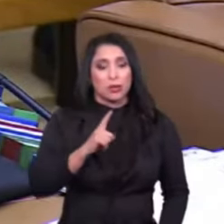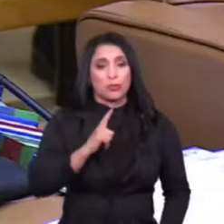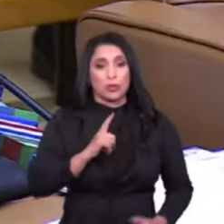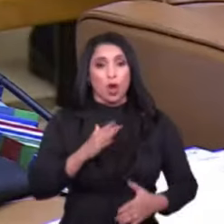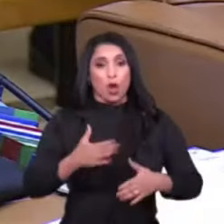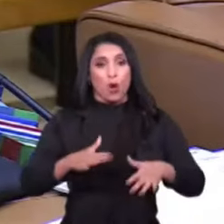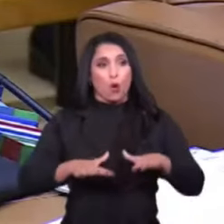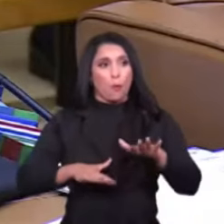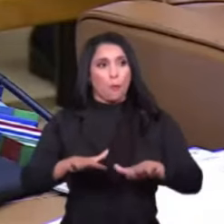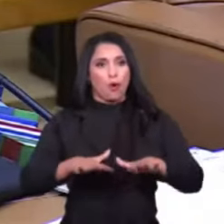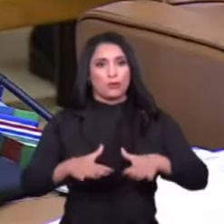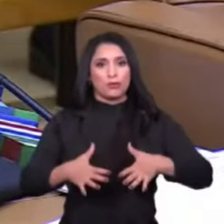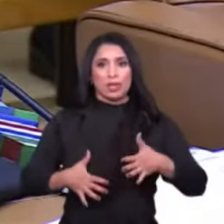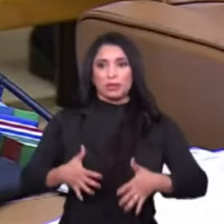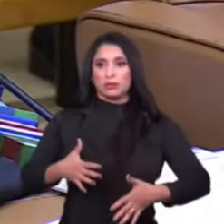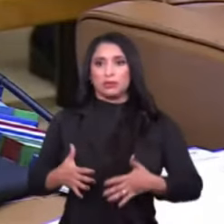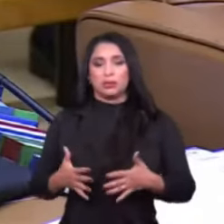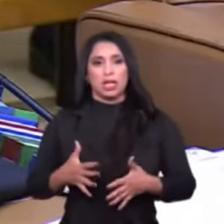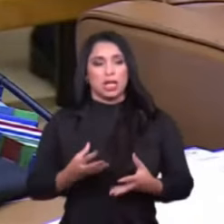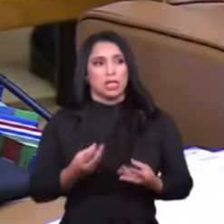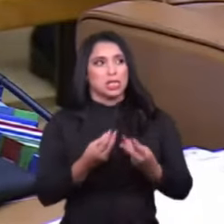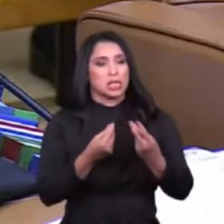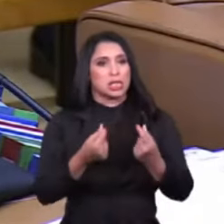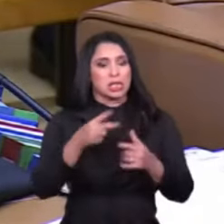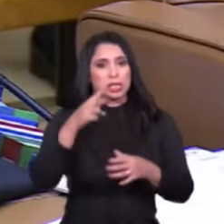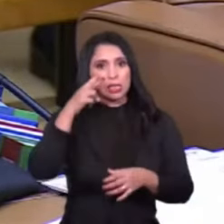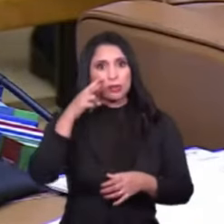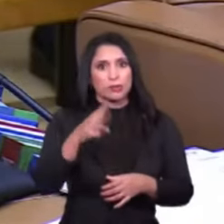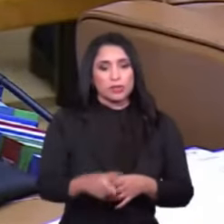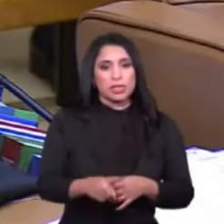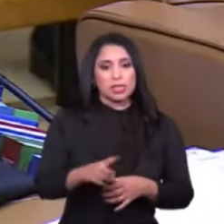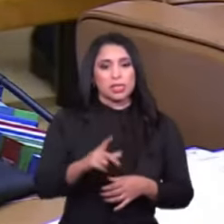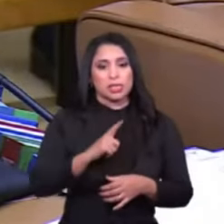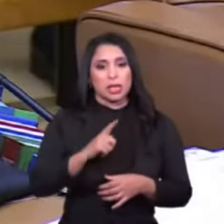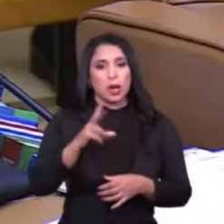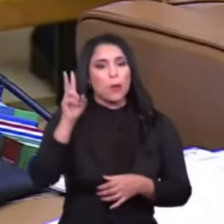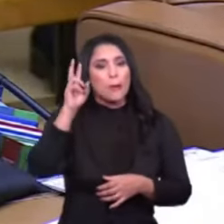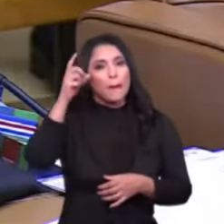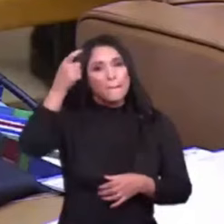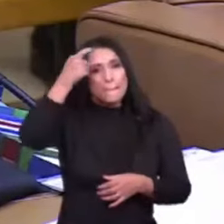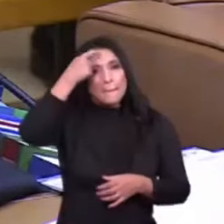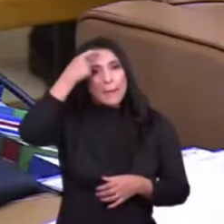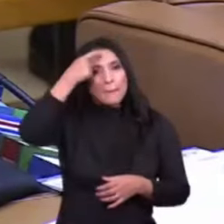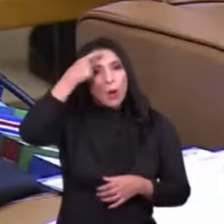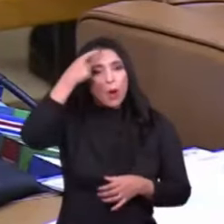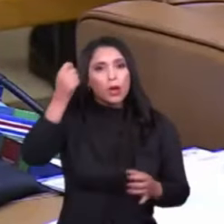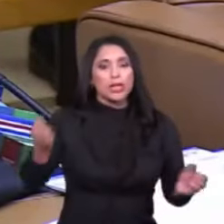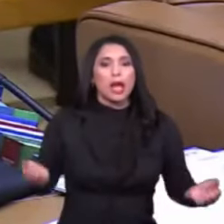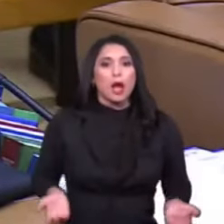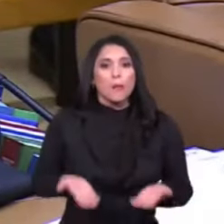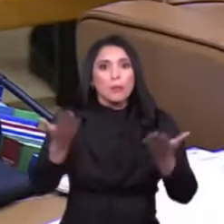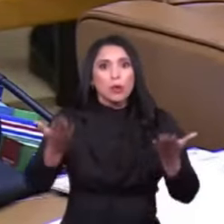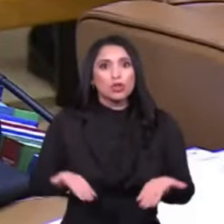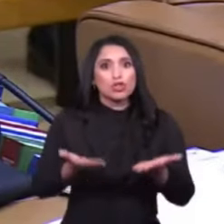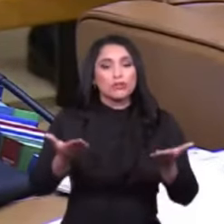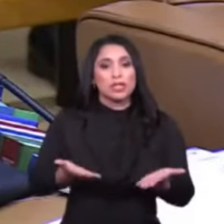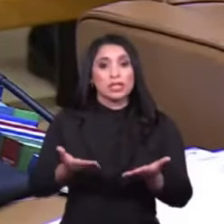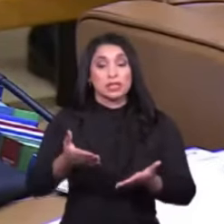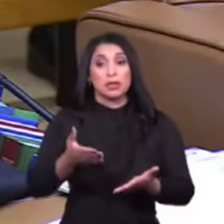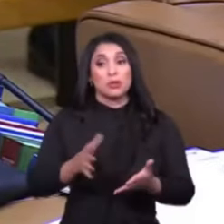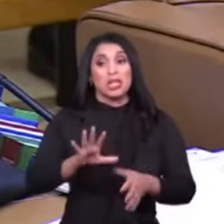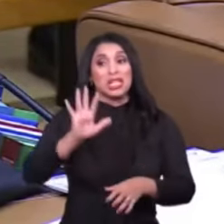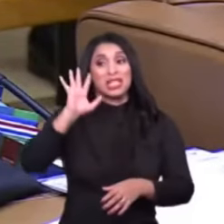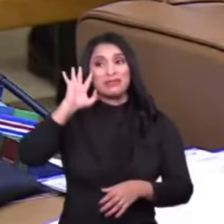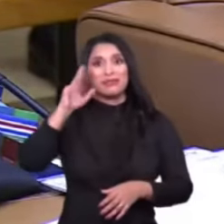movimento, sensações, visão, coordenação, memória, motivação e julgamento.